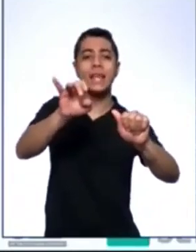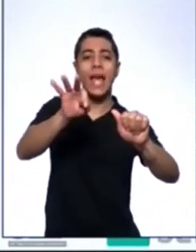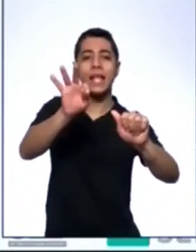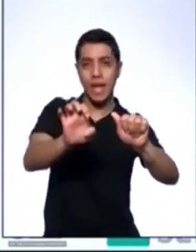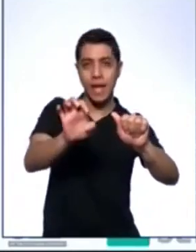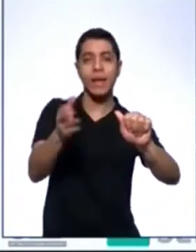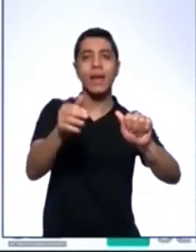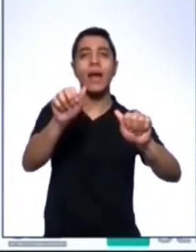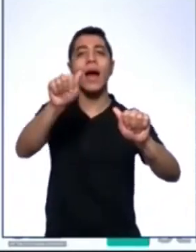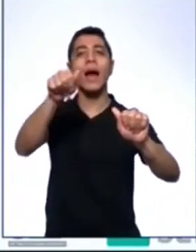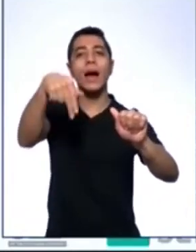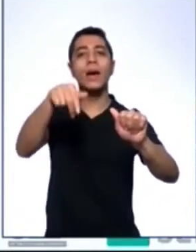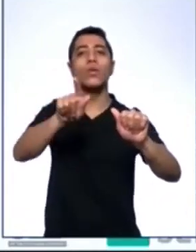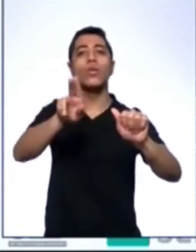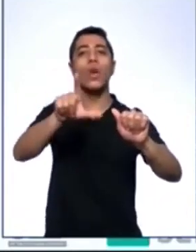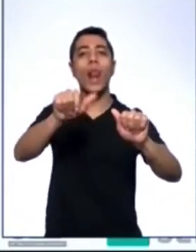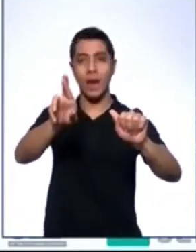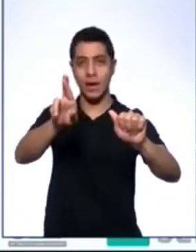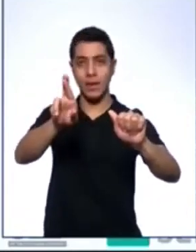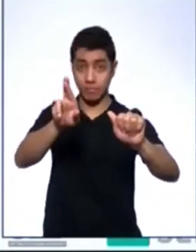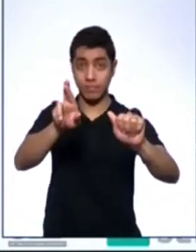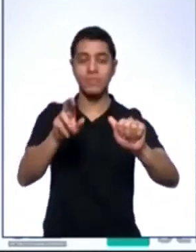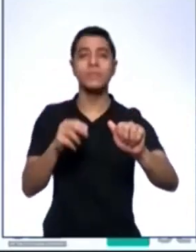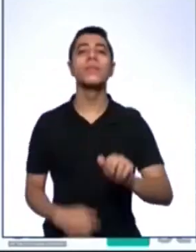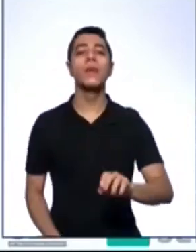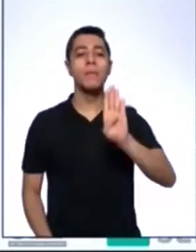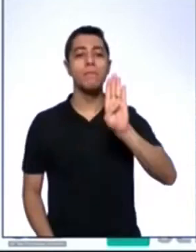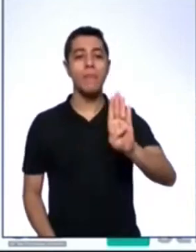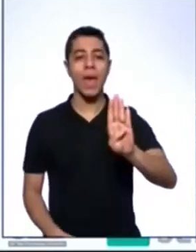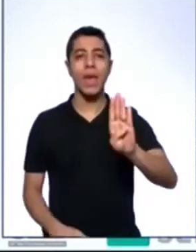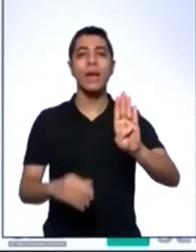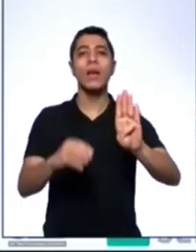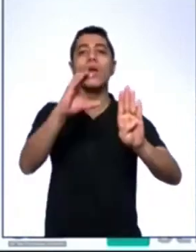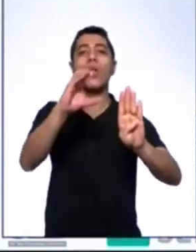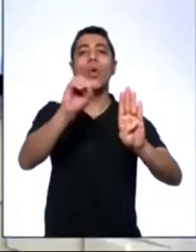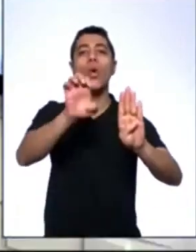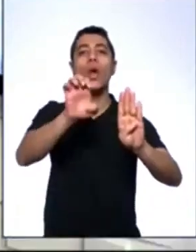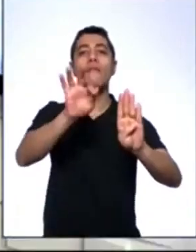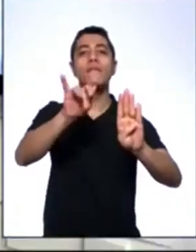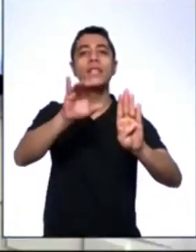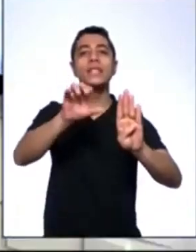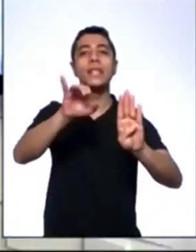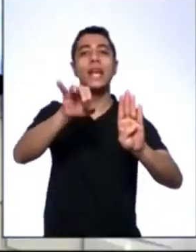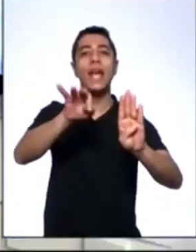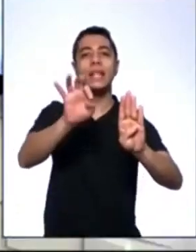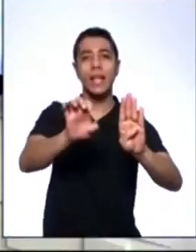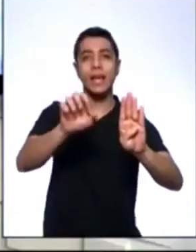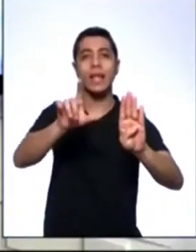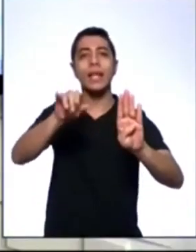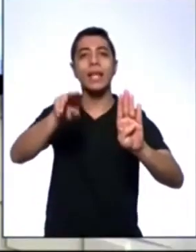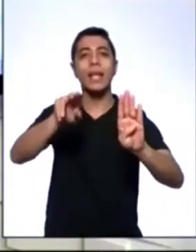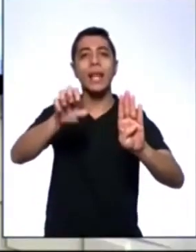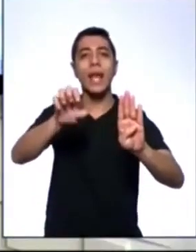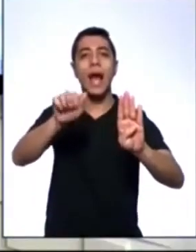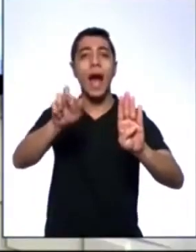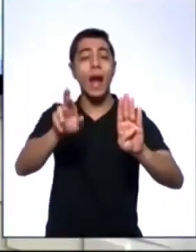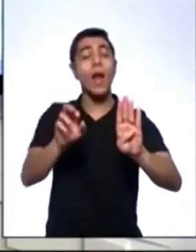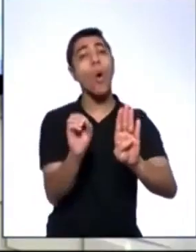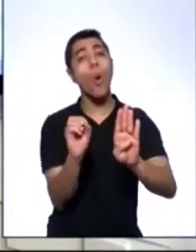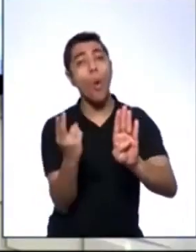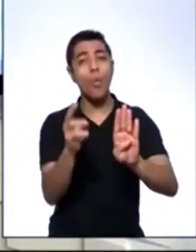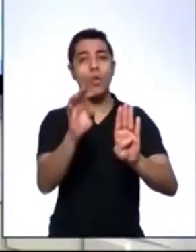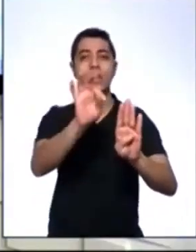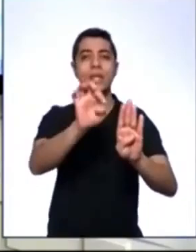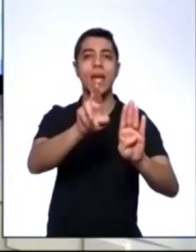coeficiente linear ou termo independente Então olha o que eu vou te ensinar